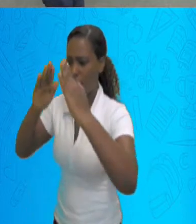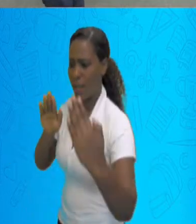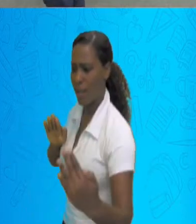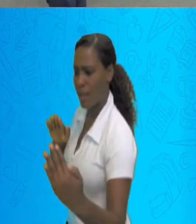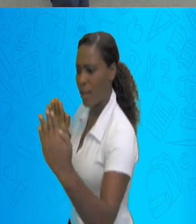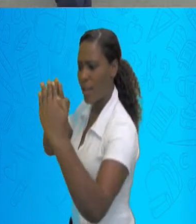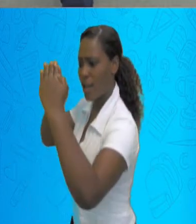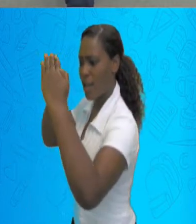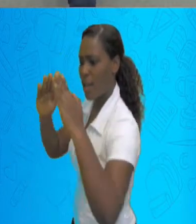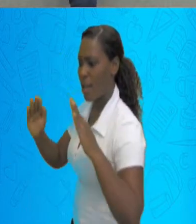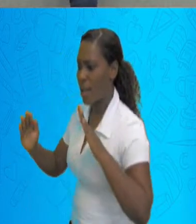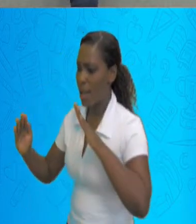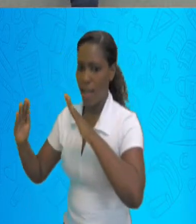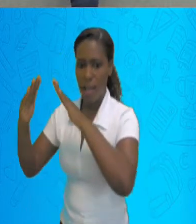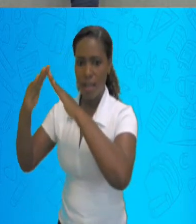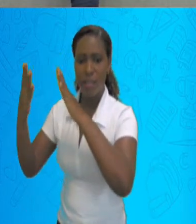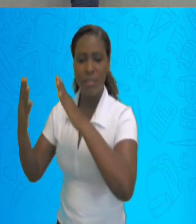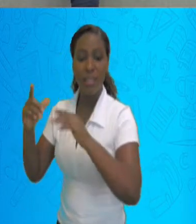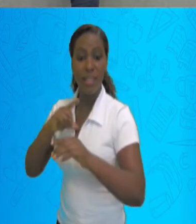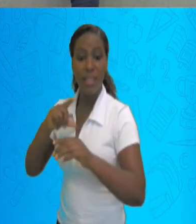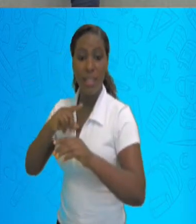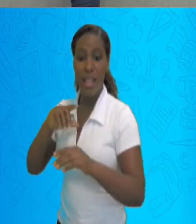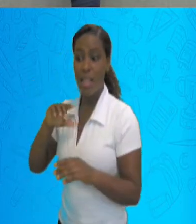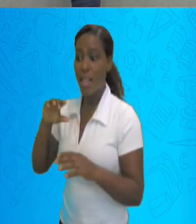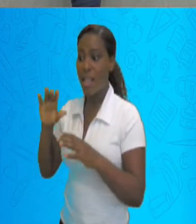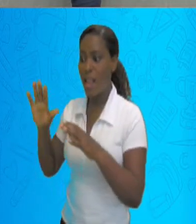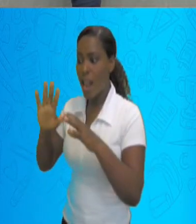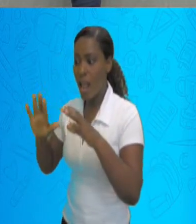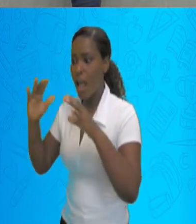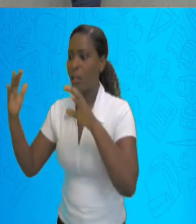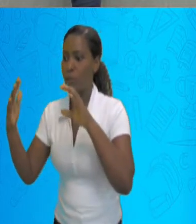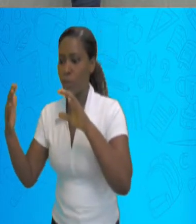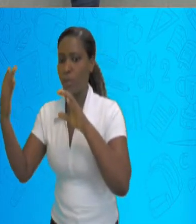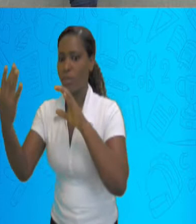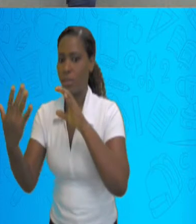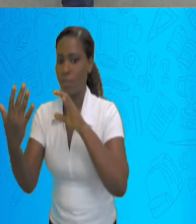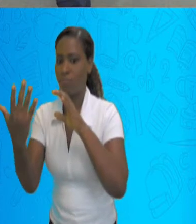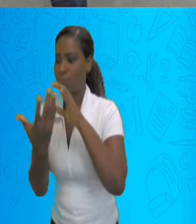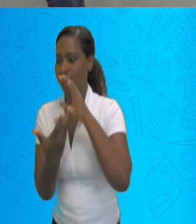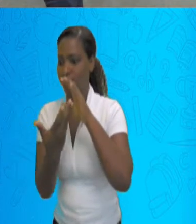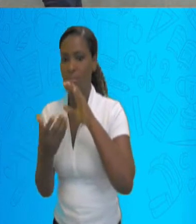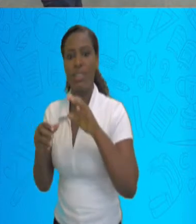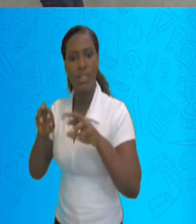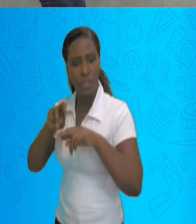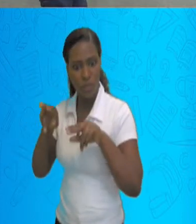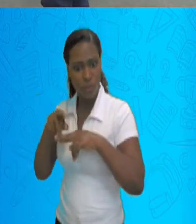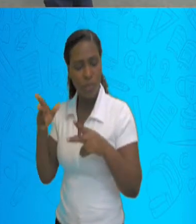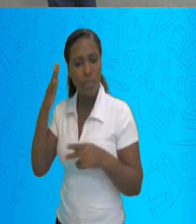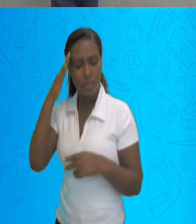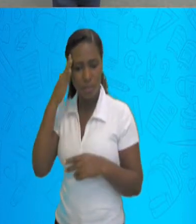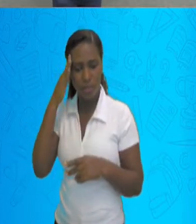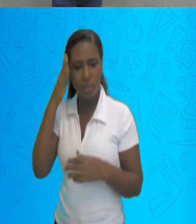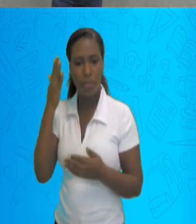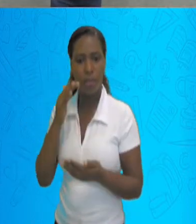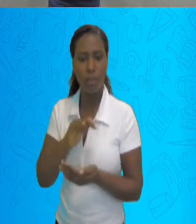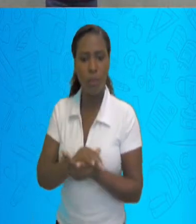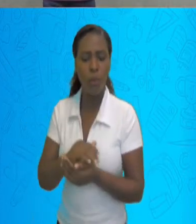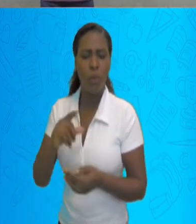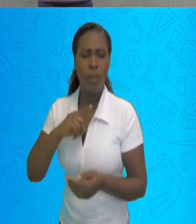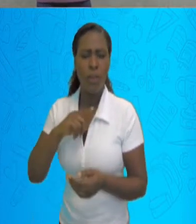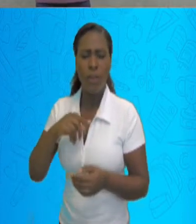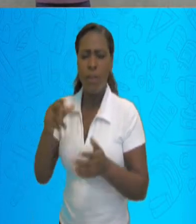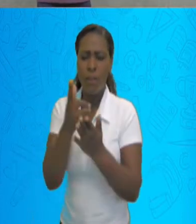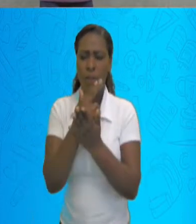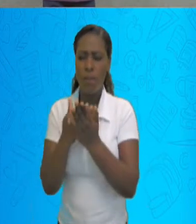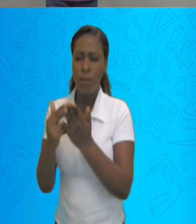a partir das faces. Então, o poliedro nada mais é do que são as figuras